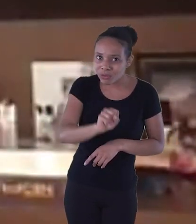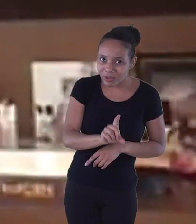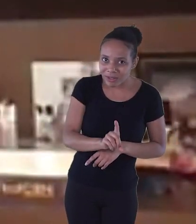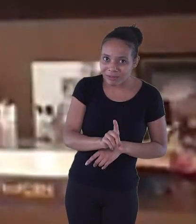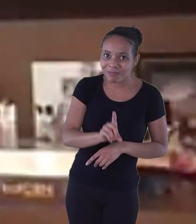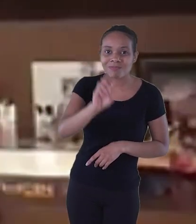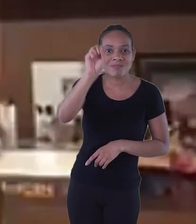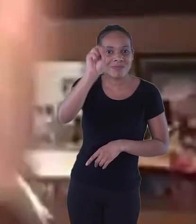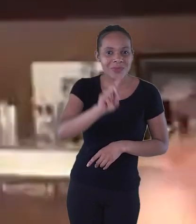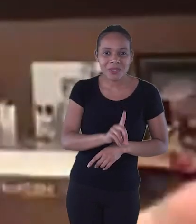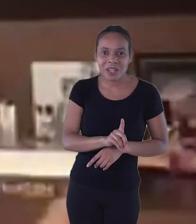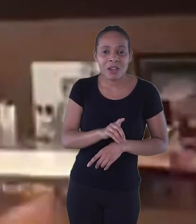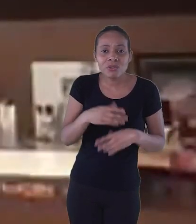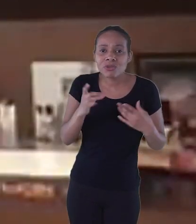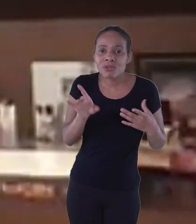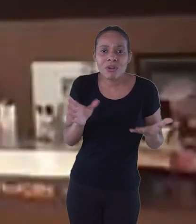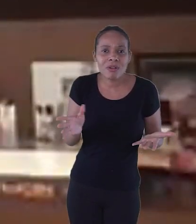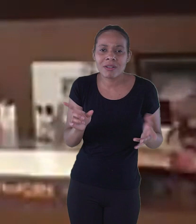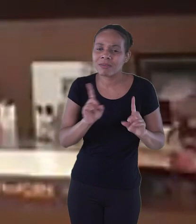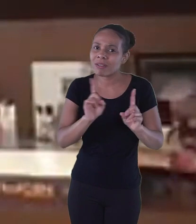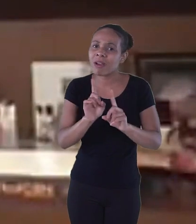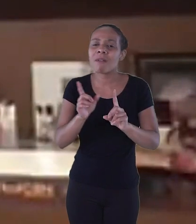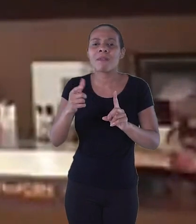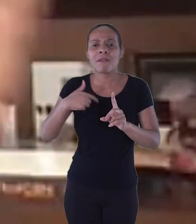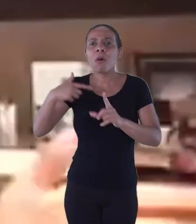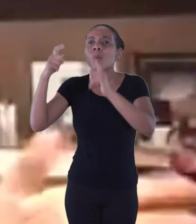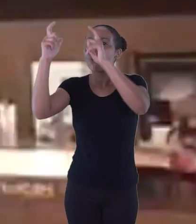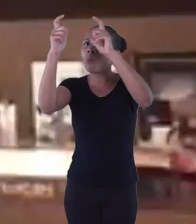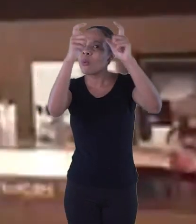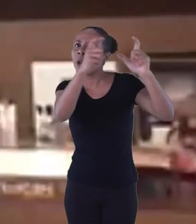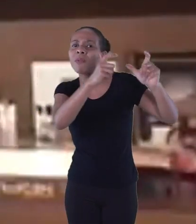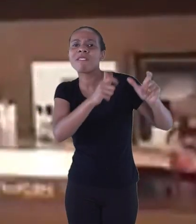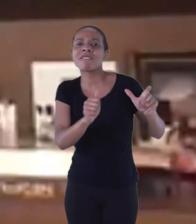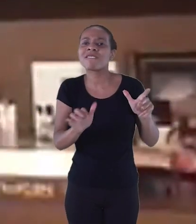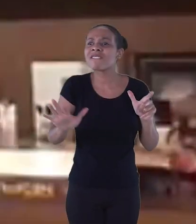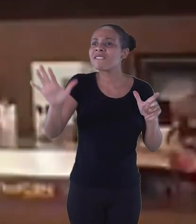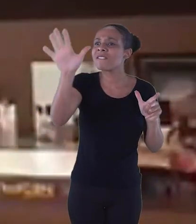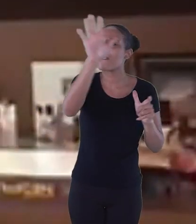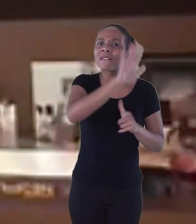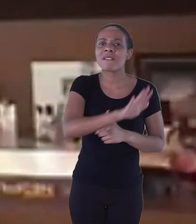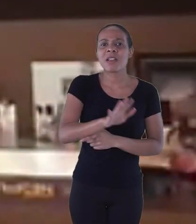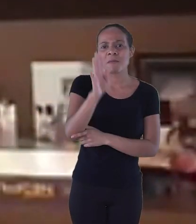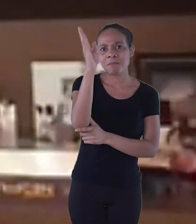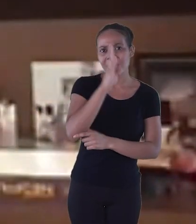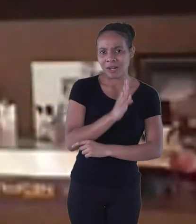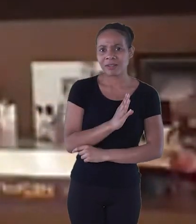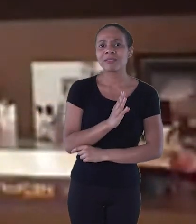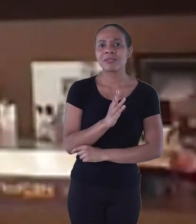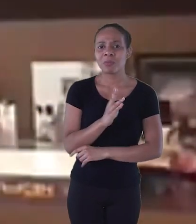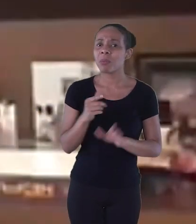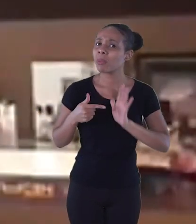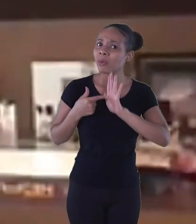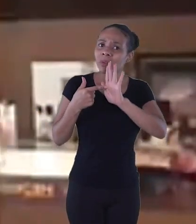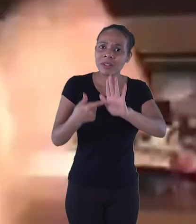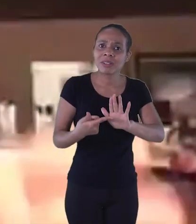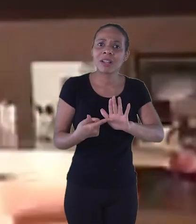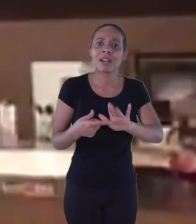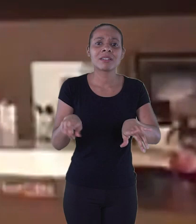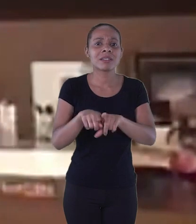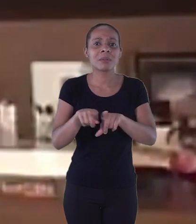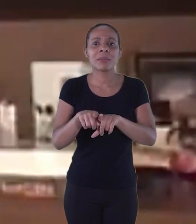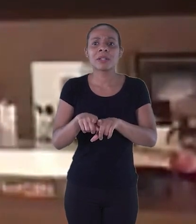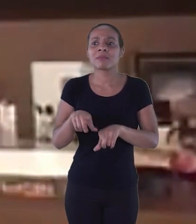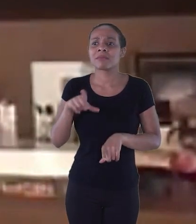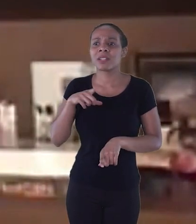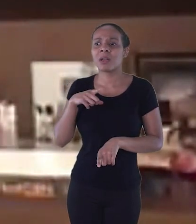Félix José Rodrigues, que foi lutar na Guerra do Paraguai, voltou, foi falar com Dom Pedro, né? E Dom Pedro vai dar uma